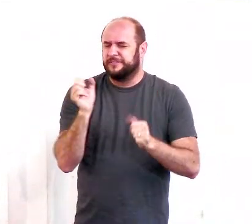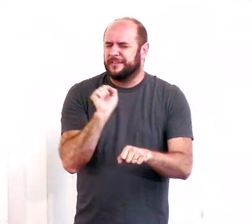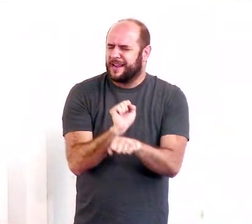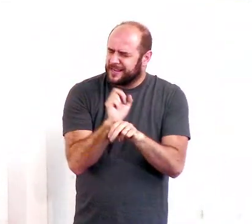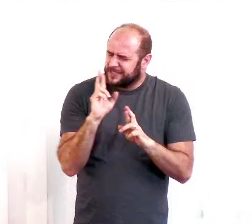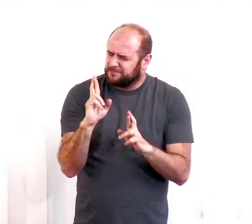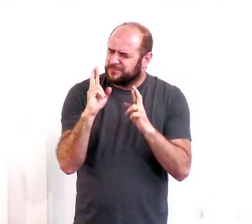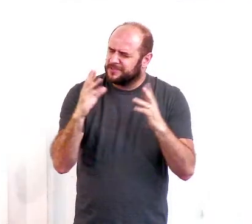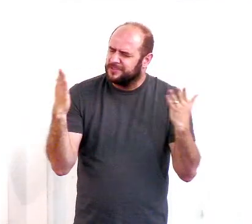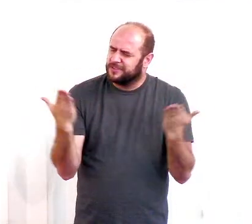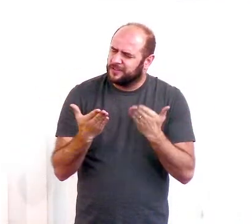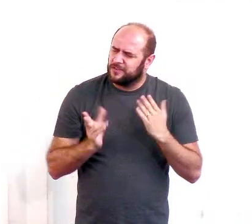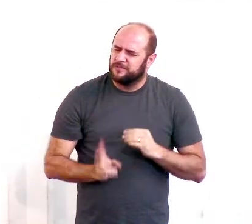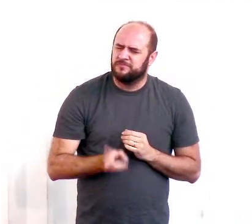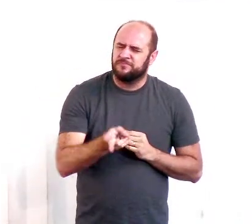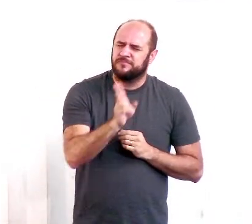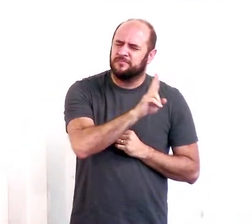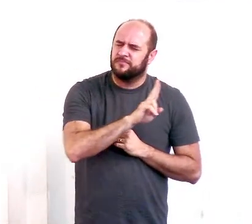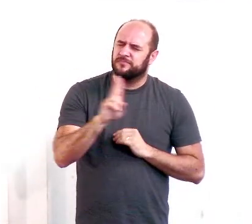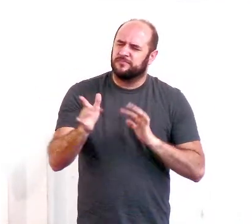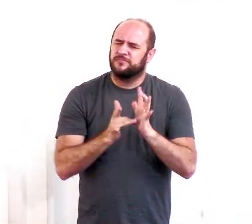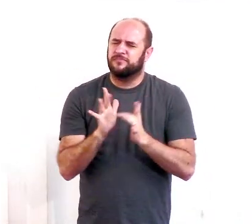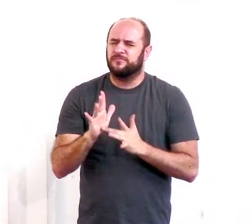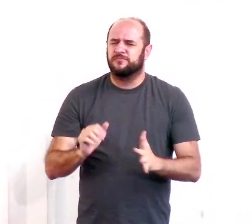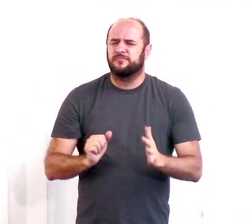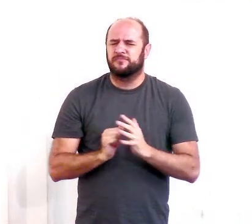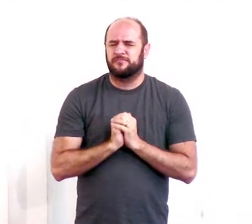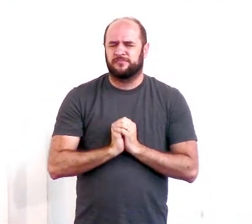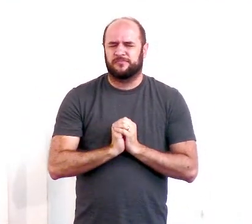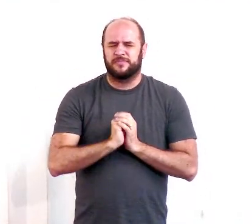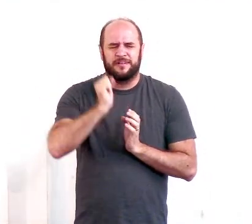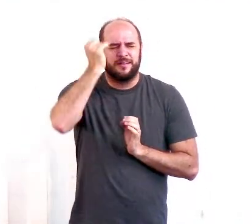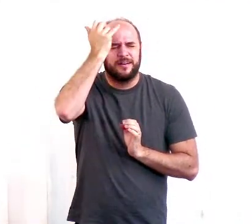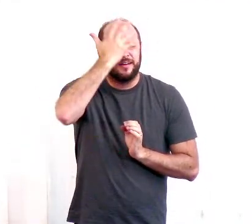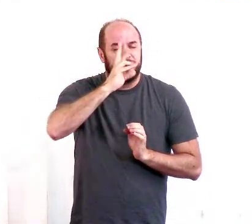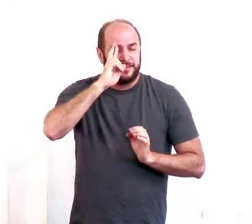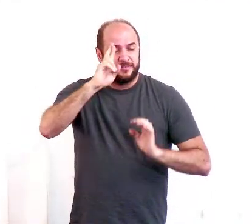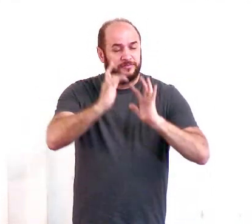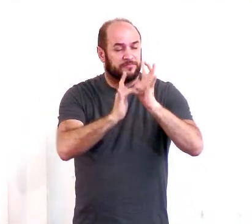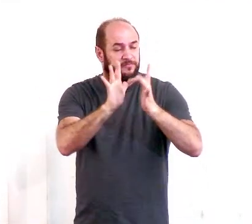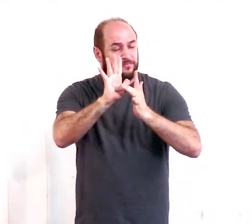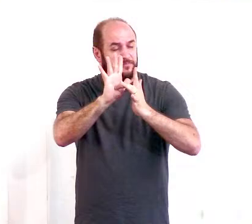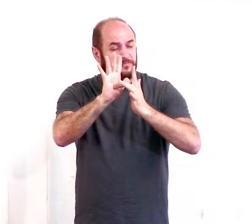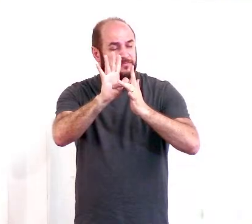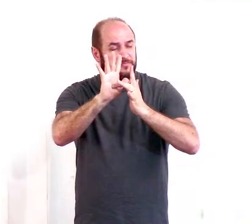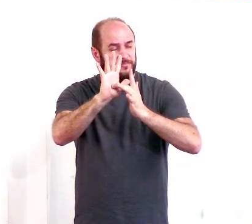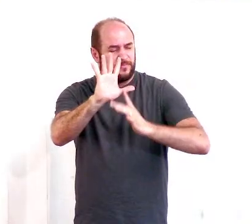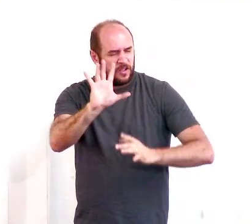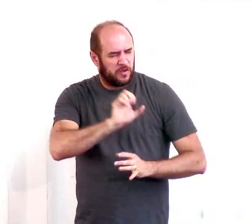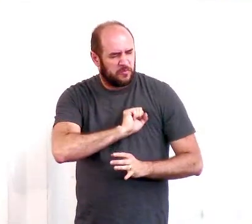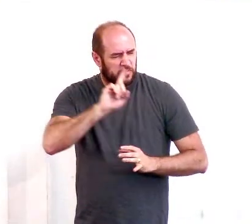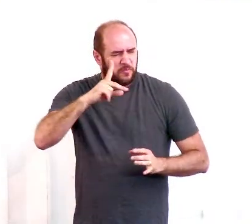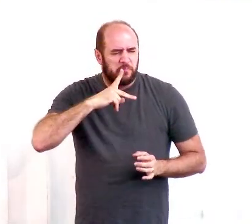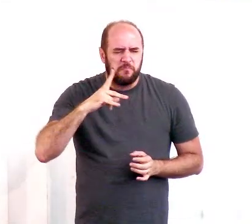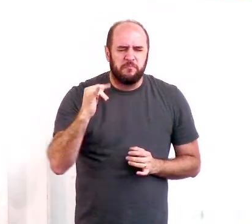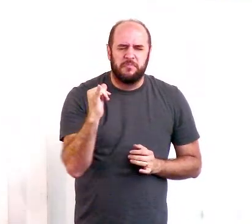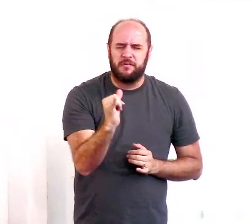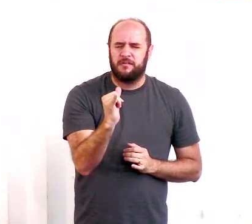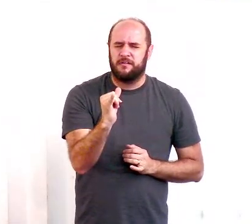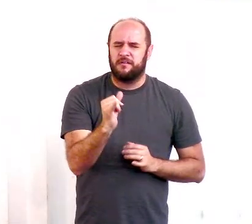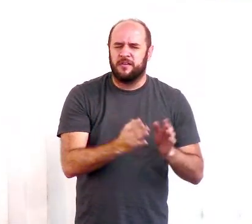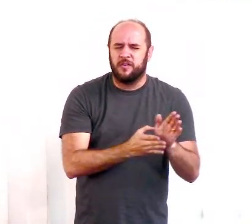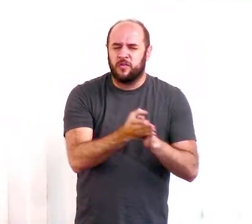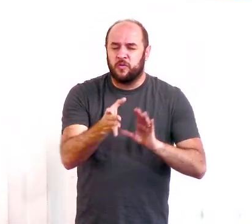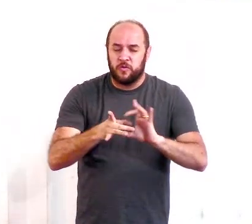hoje e sempre, em nome de Jesus. Amém. E que a graça do Senhor Jesus, o amor de Deus o Pai e a